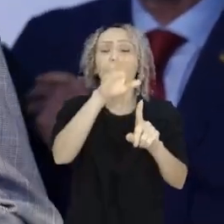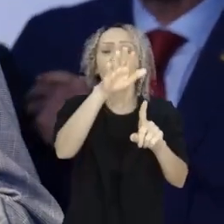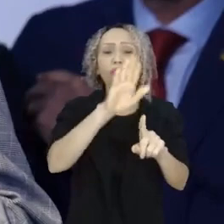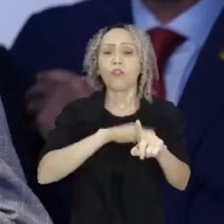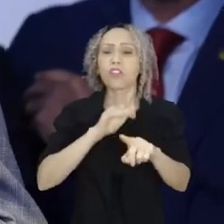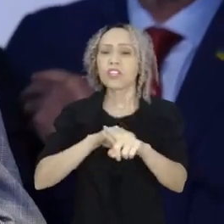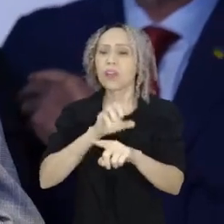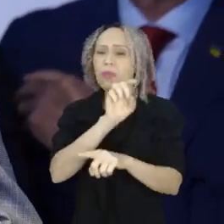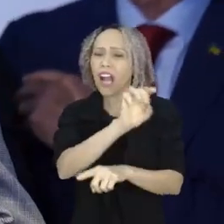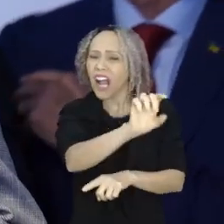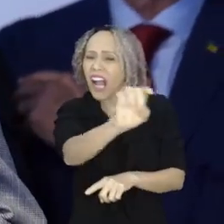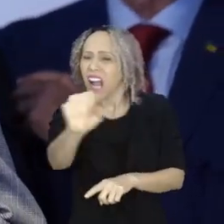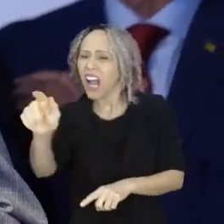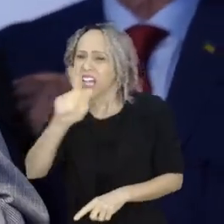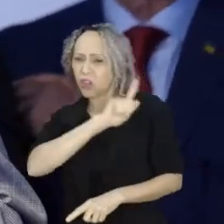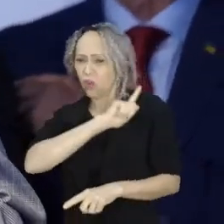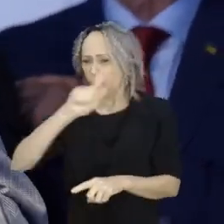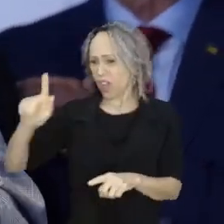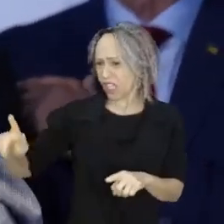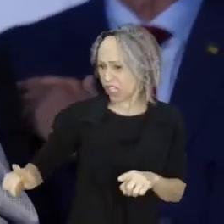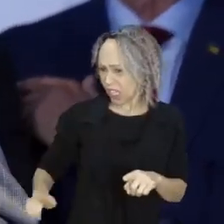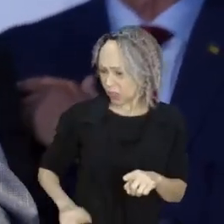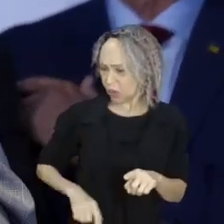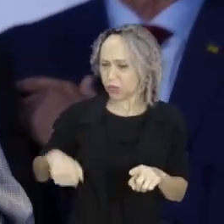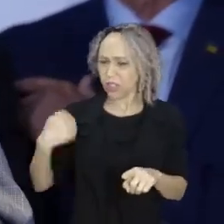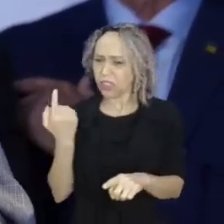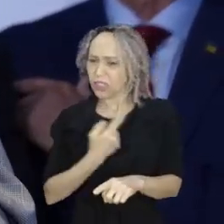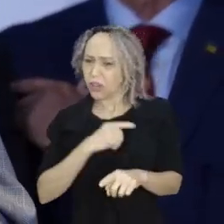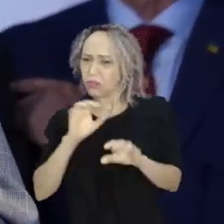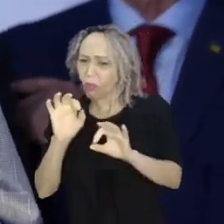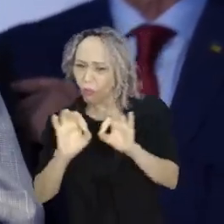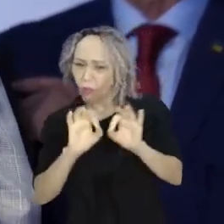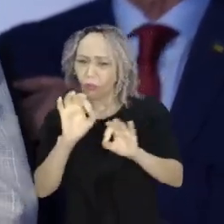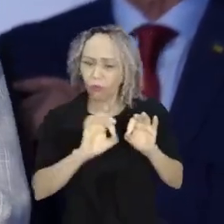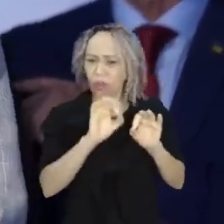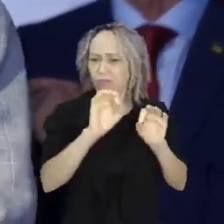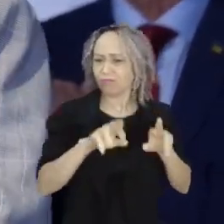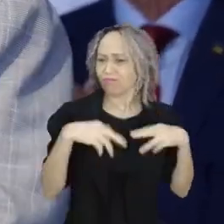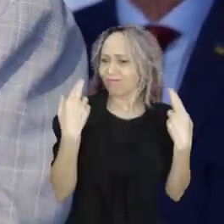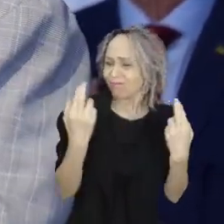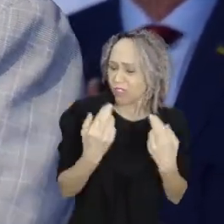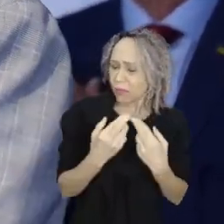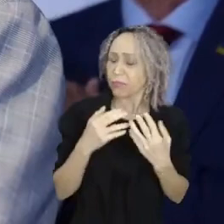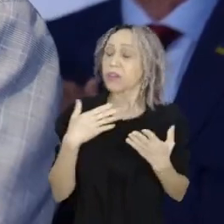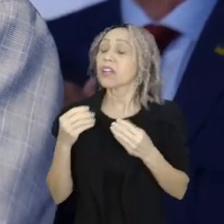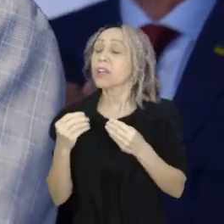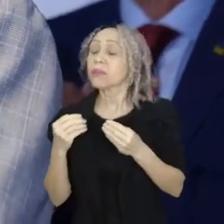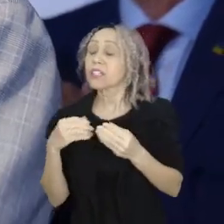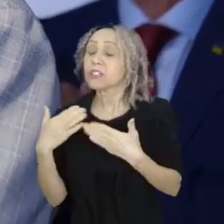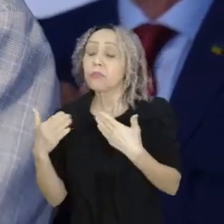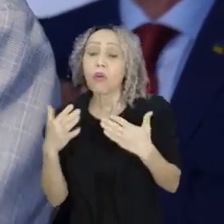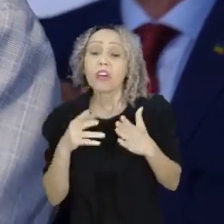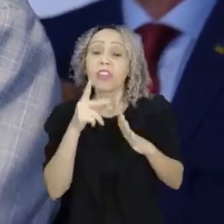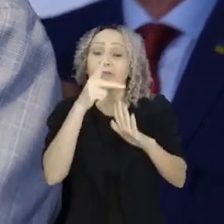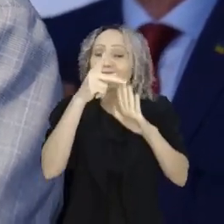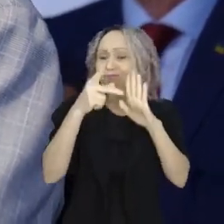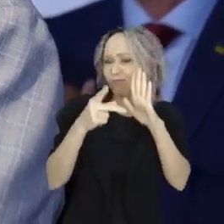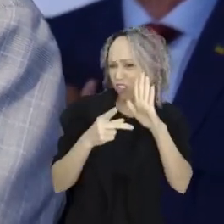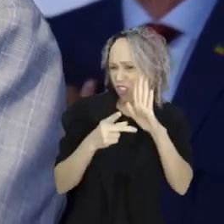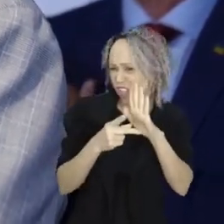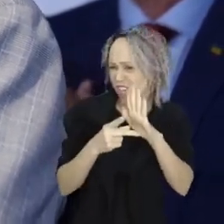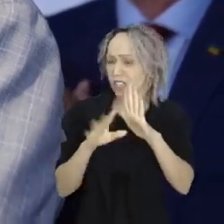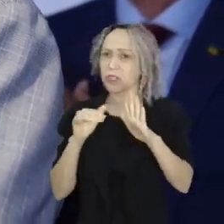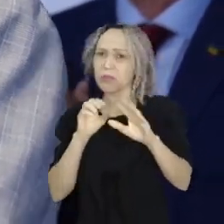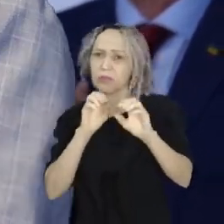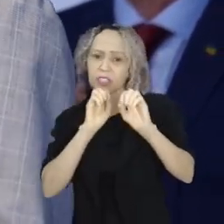de infraestrutura, seja na área da educação e de saúde, com cada estado, para que a gente possa compartilhar com os